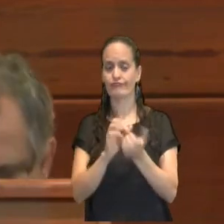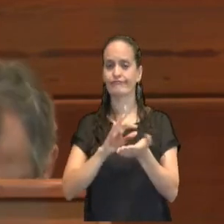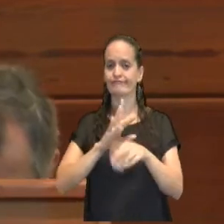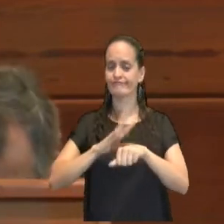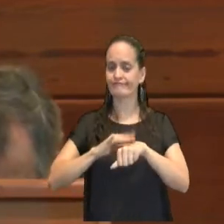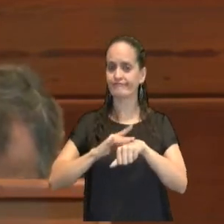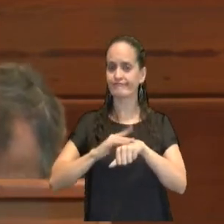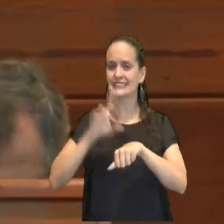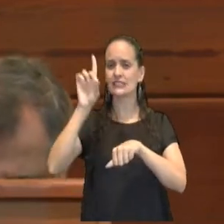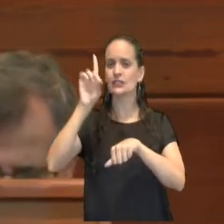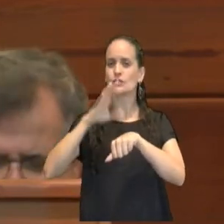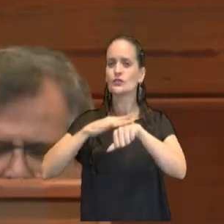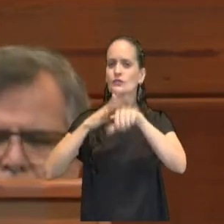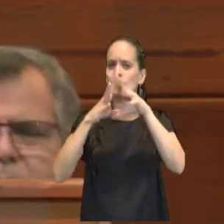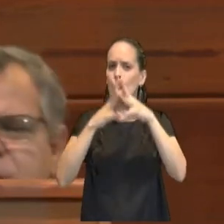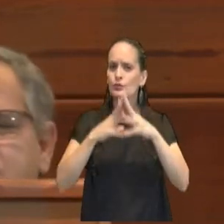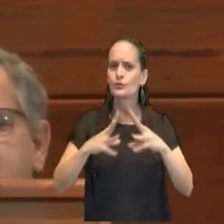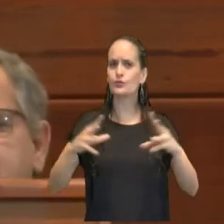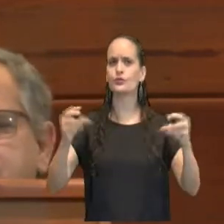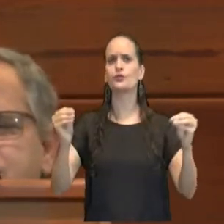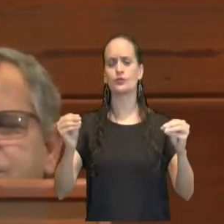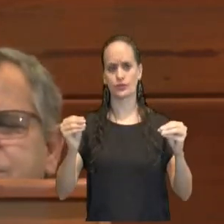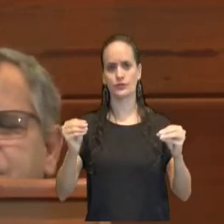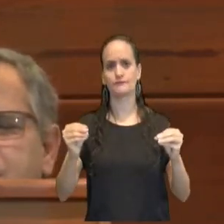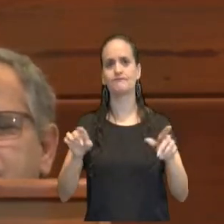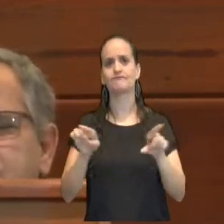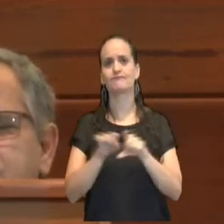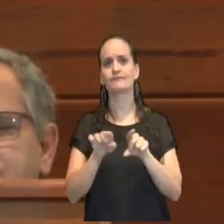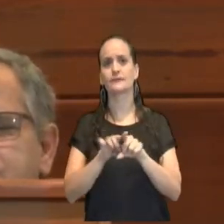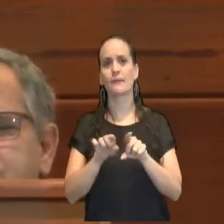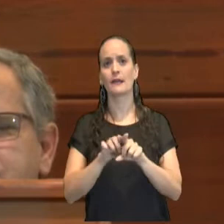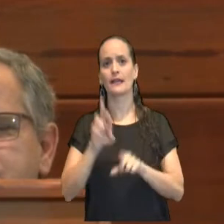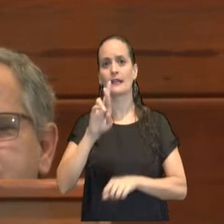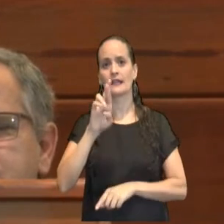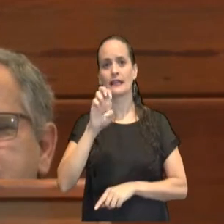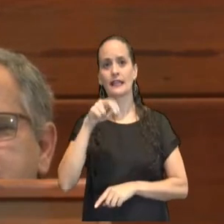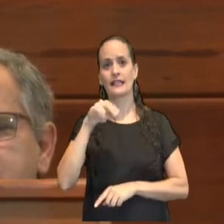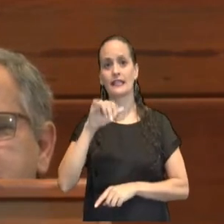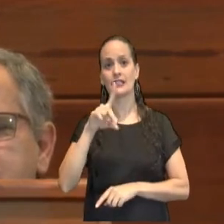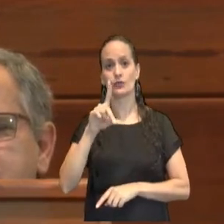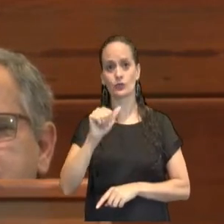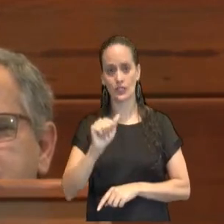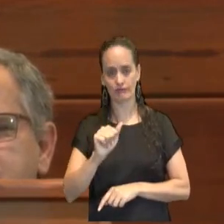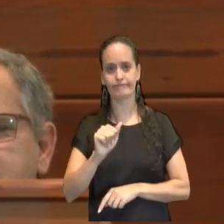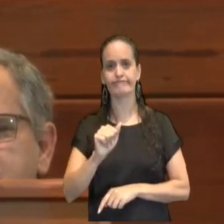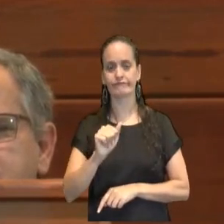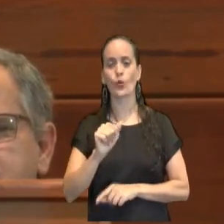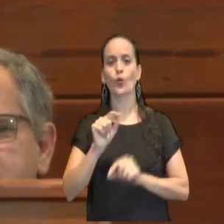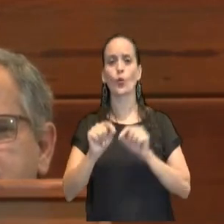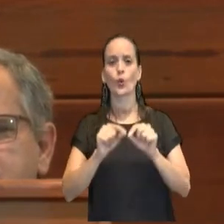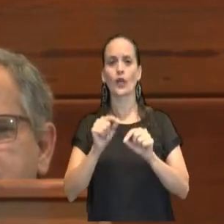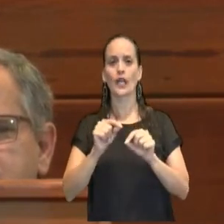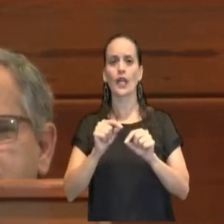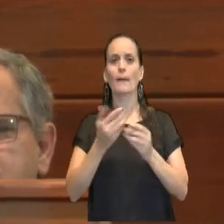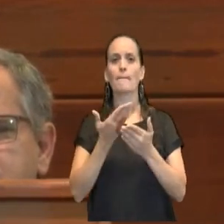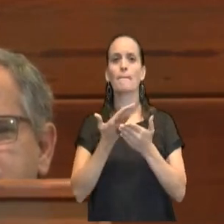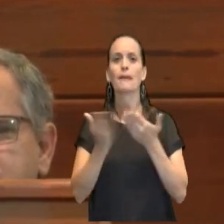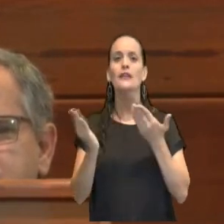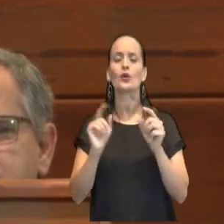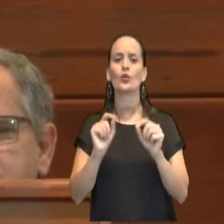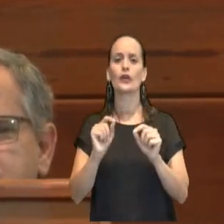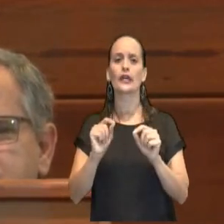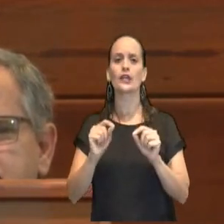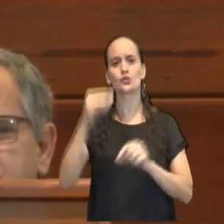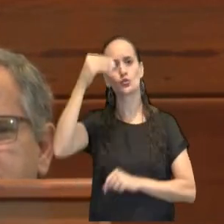do Senhor, a cura. Vamos estar orando pela nossa irmã Renilda, que perdeu a sua sobrinha em João Pessoa, na Paraíba.